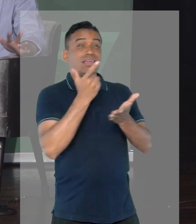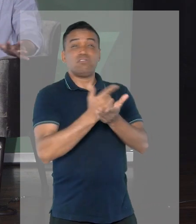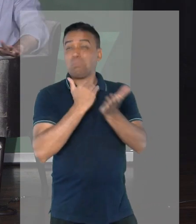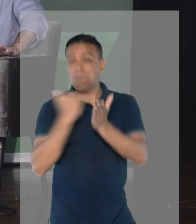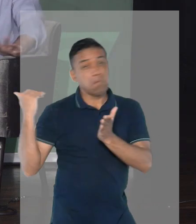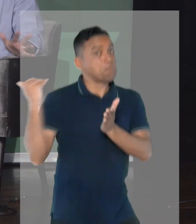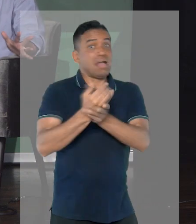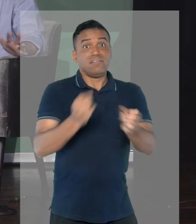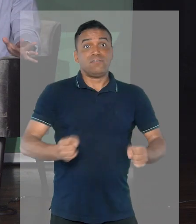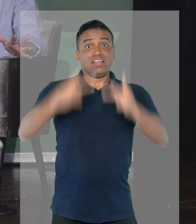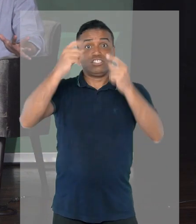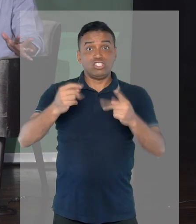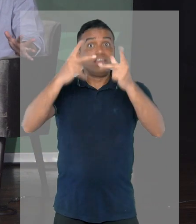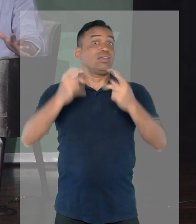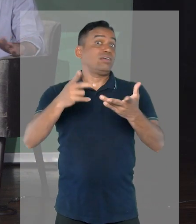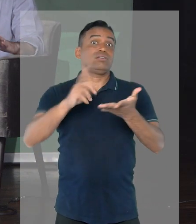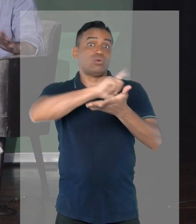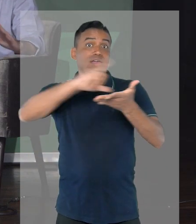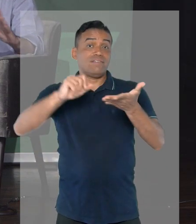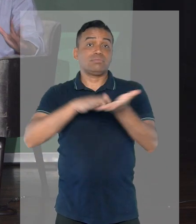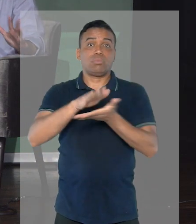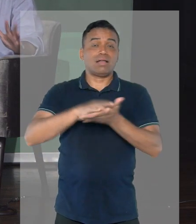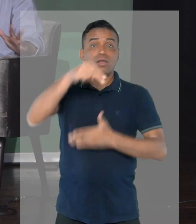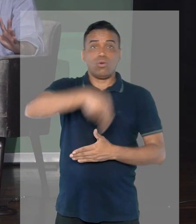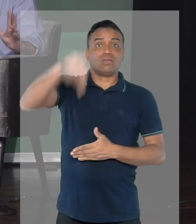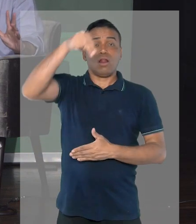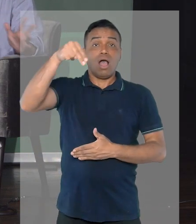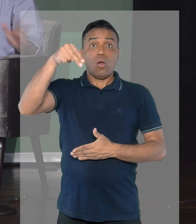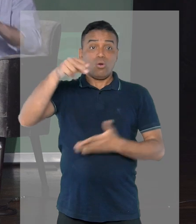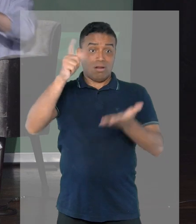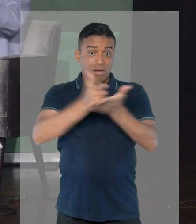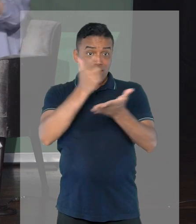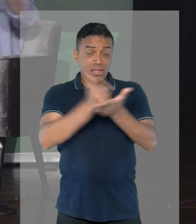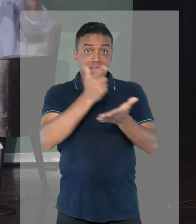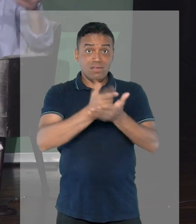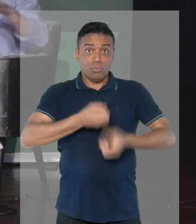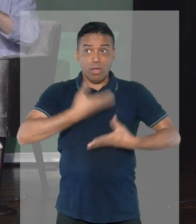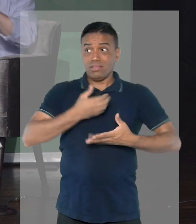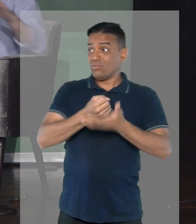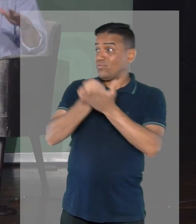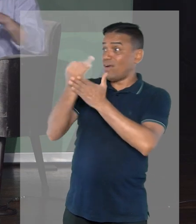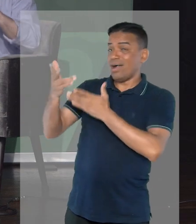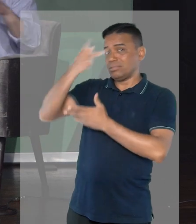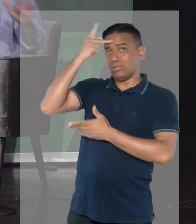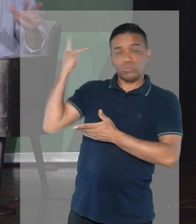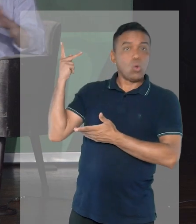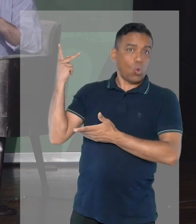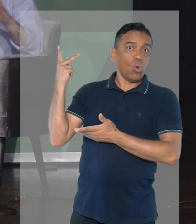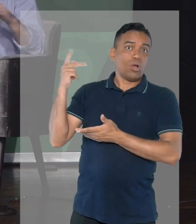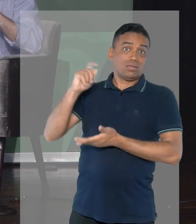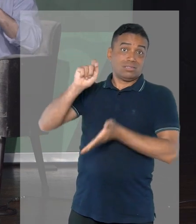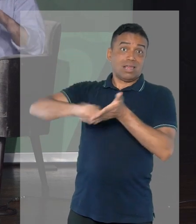mais vendidos de revista de publicação nacional. Assim. Isso é um livro de poeta, isso é impensável. Tem um monte de poeta aqui. A gente sabe que livro